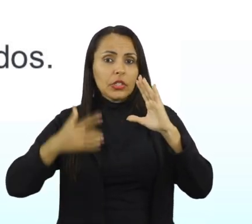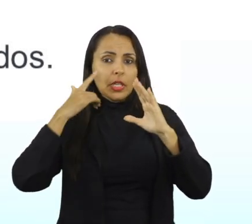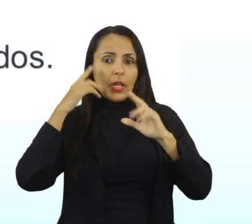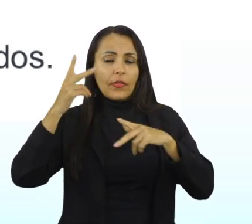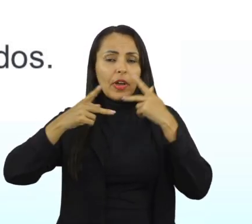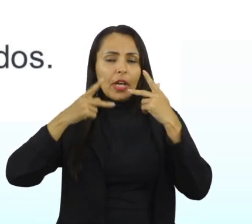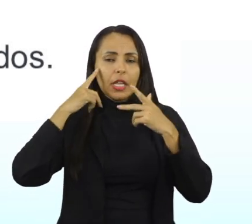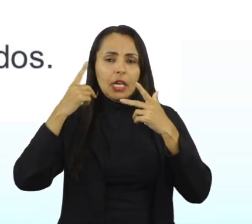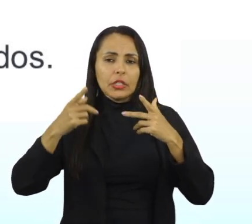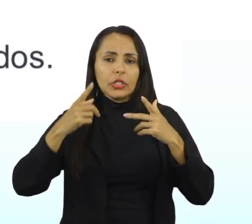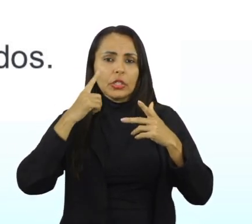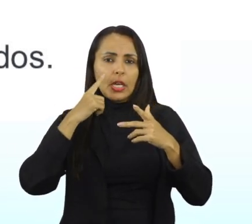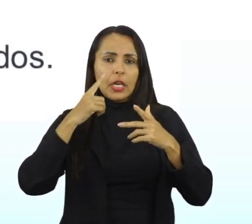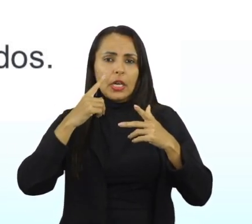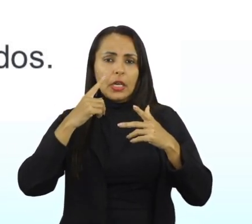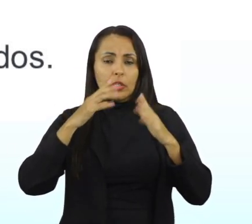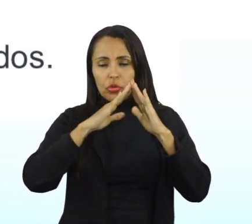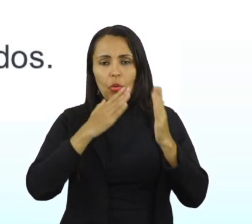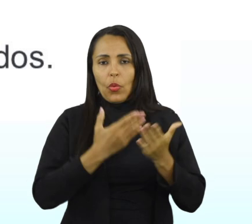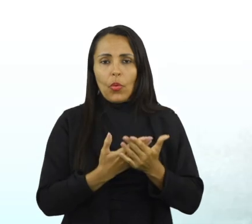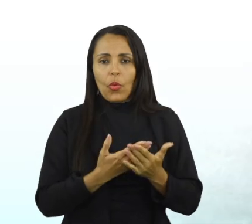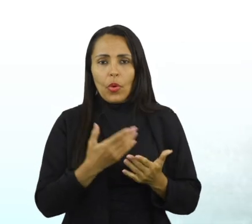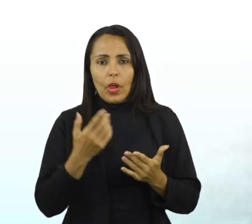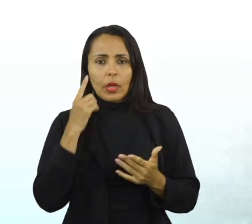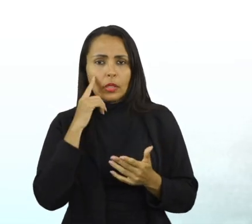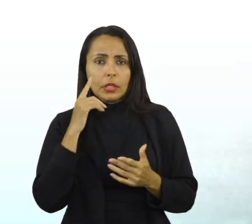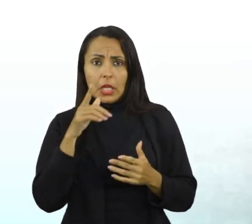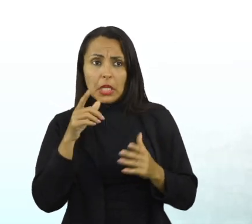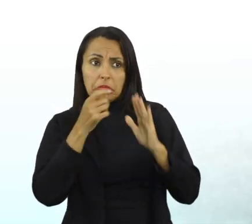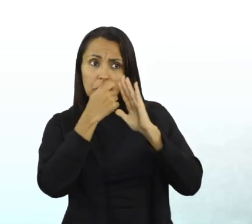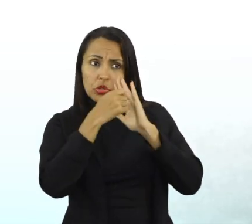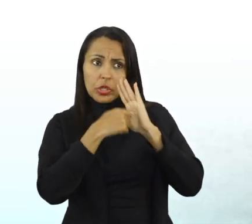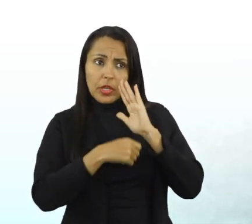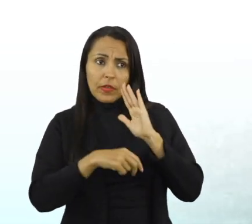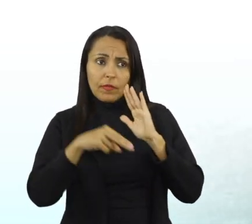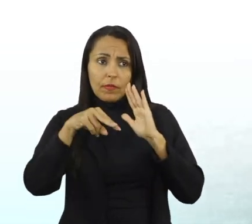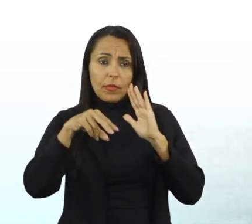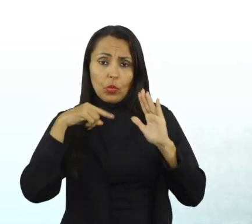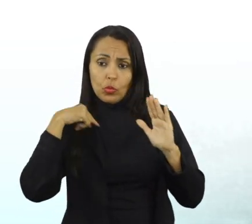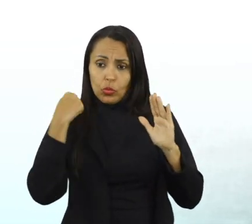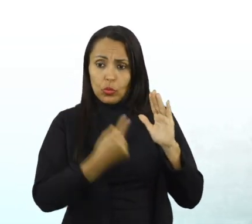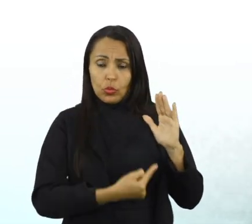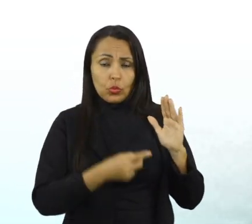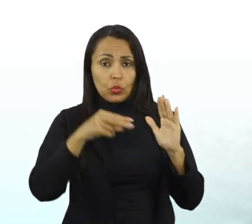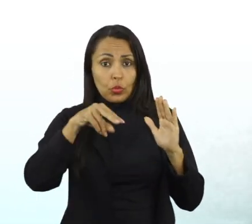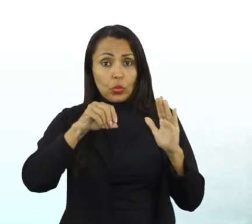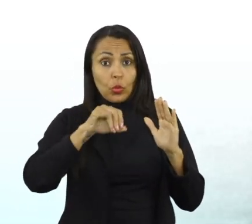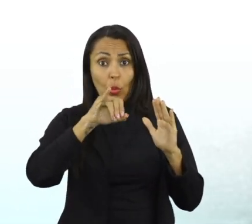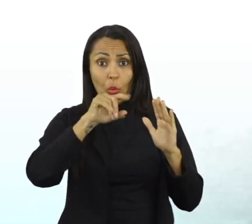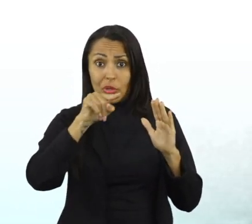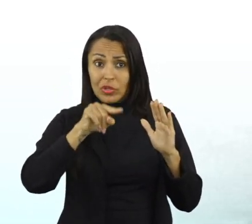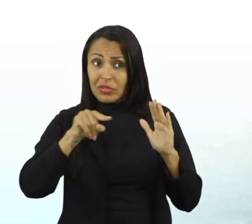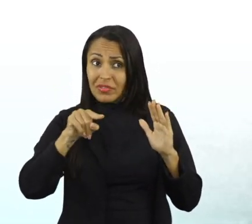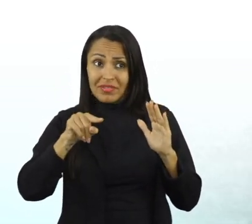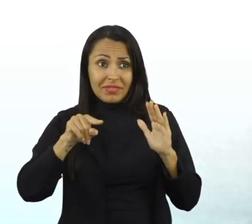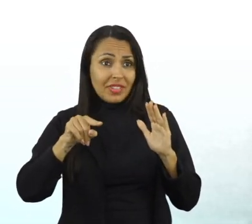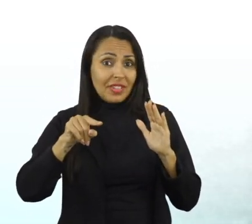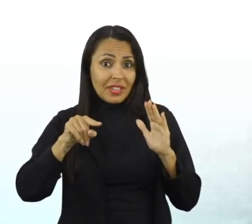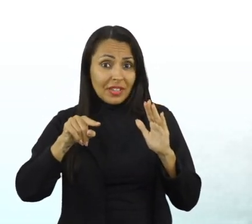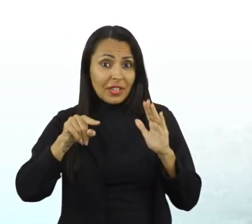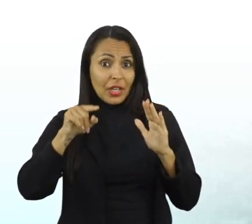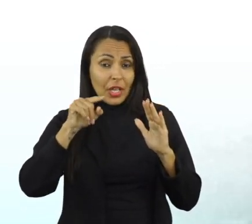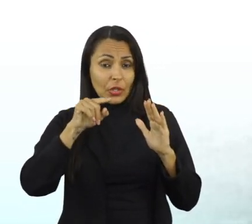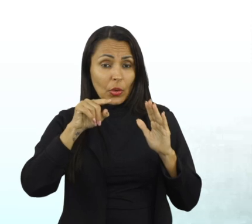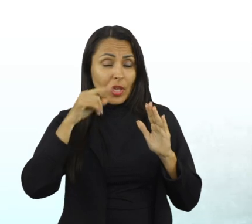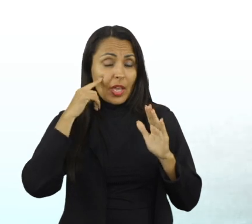Característica aquela atribuída a falantes escolarizados? Daquela forma que ele escreveu nós? Não, né?